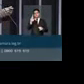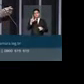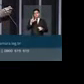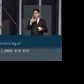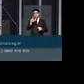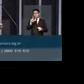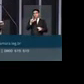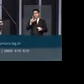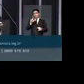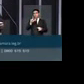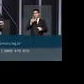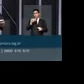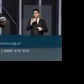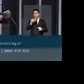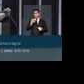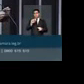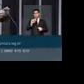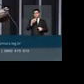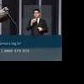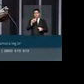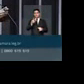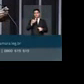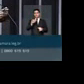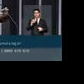Luiz Sveiter, que,